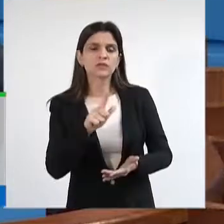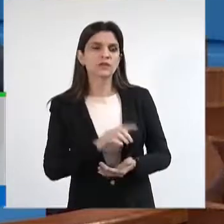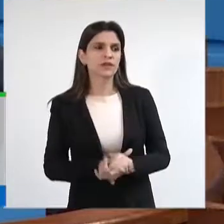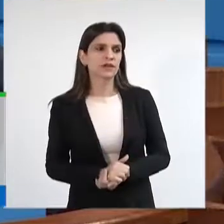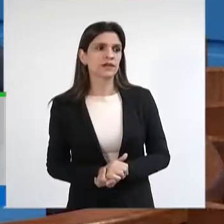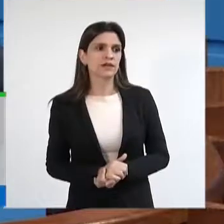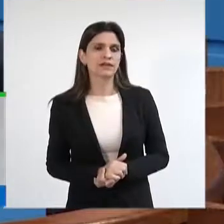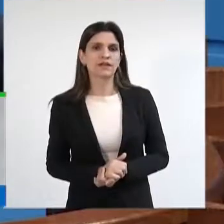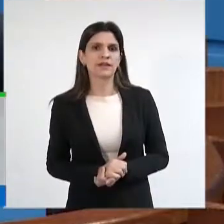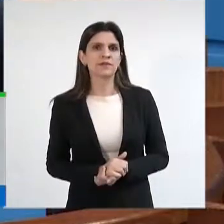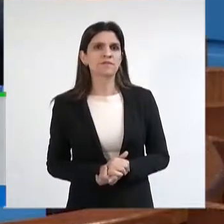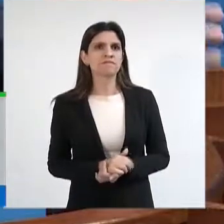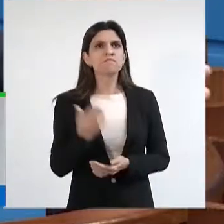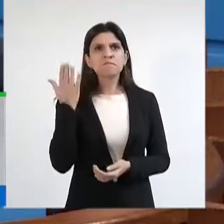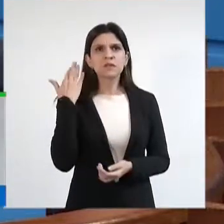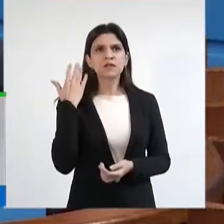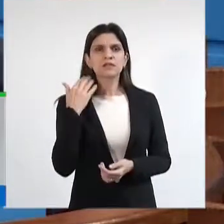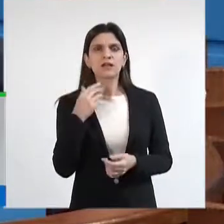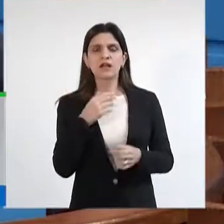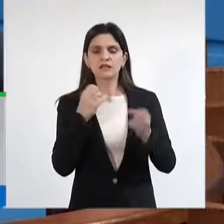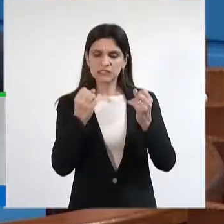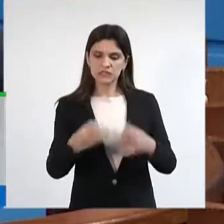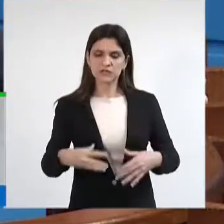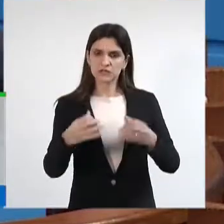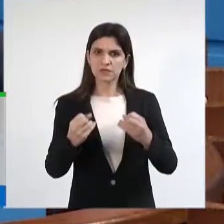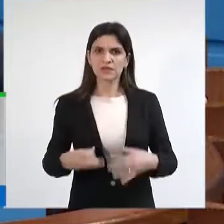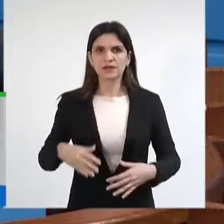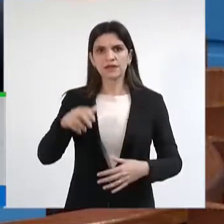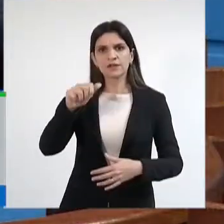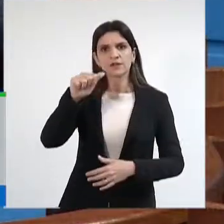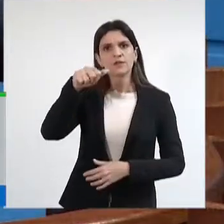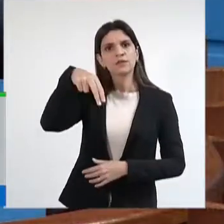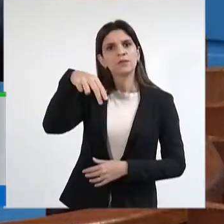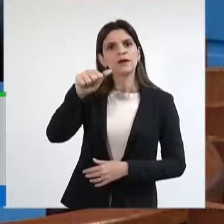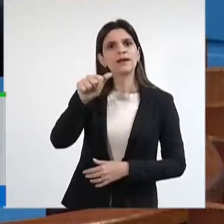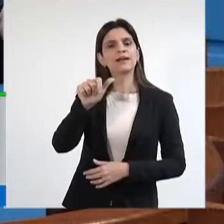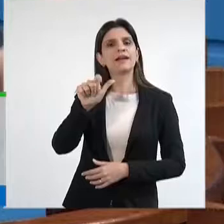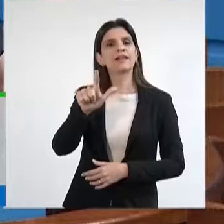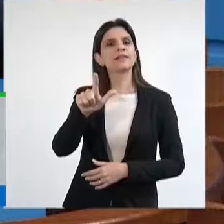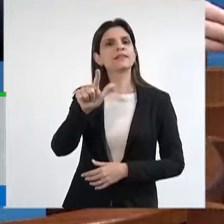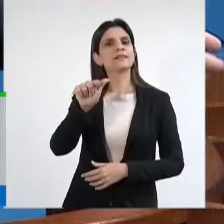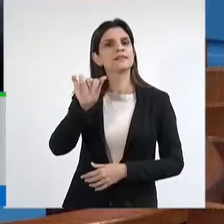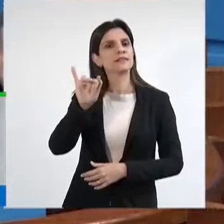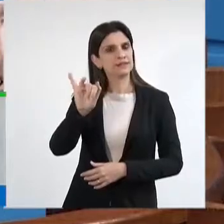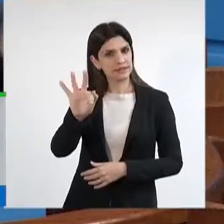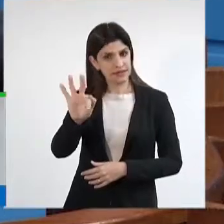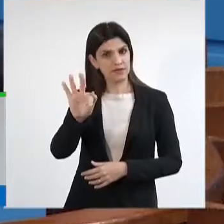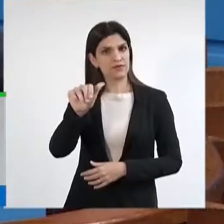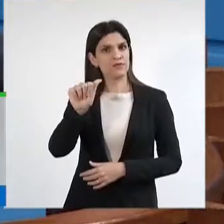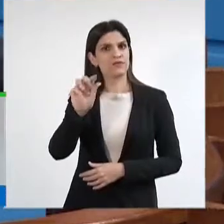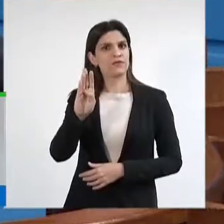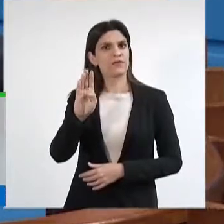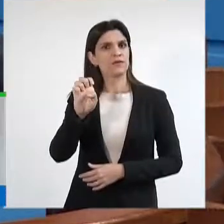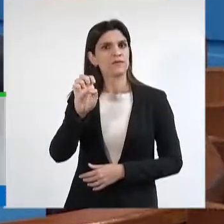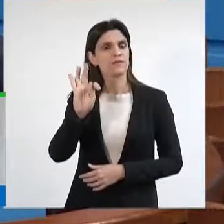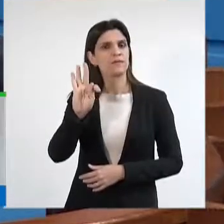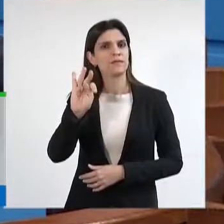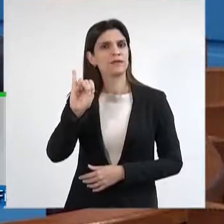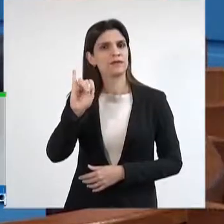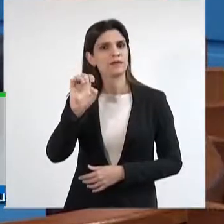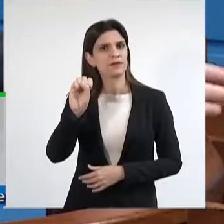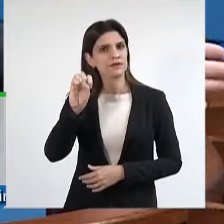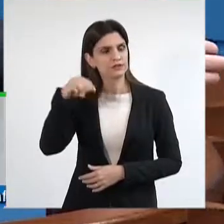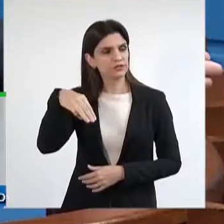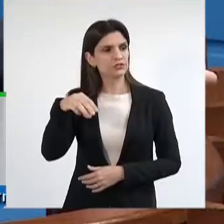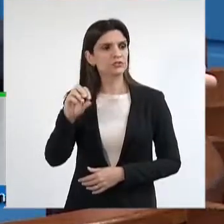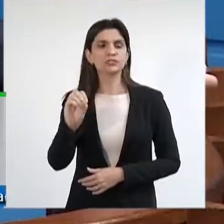né? Que uma parcela grande dos alunos, eles concluem o ensino fundamental, o ensino médio,